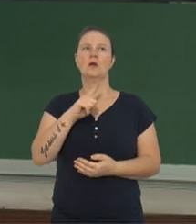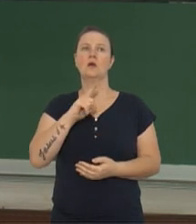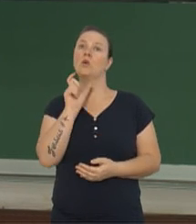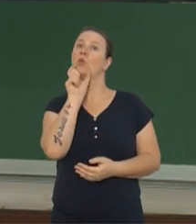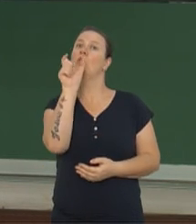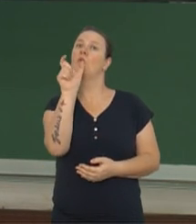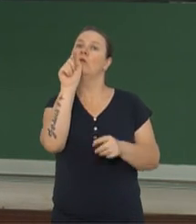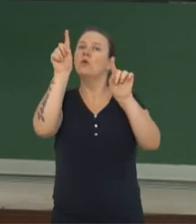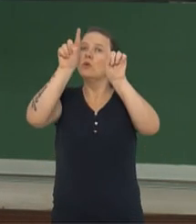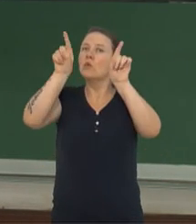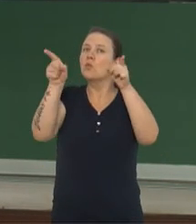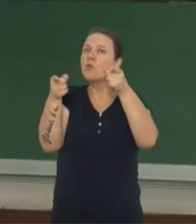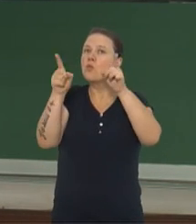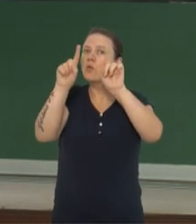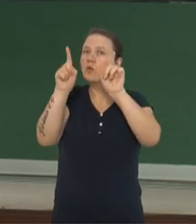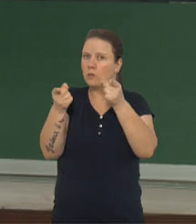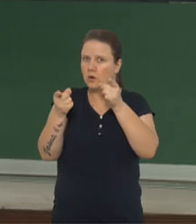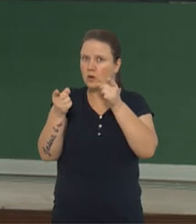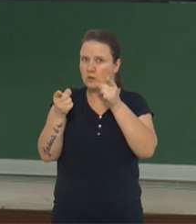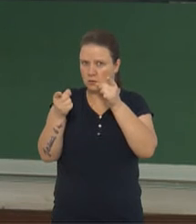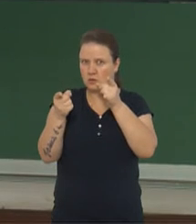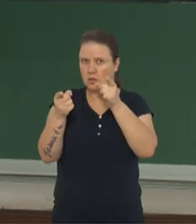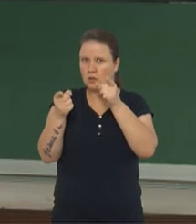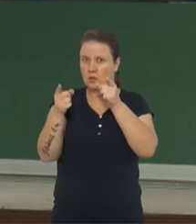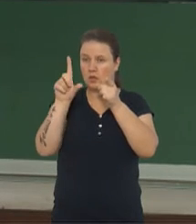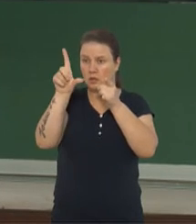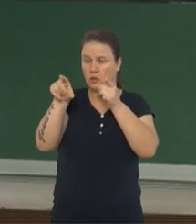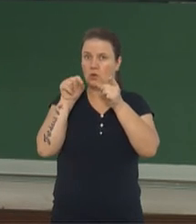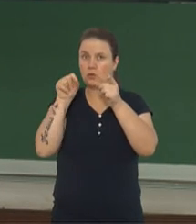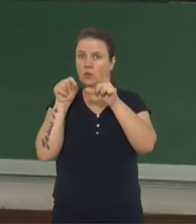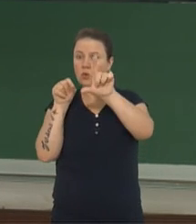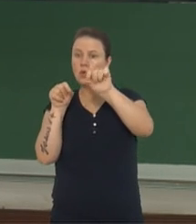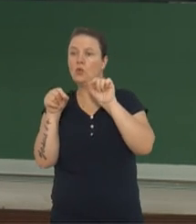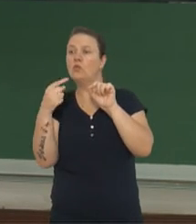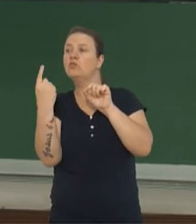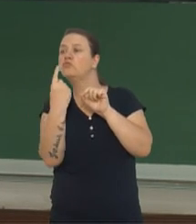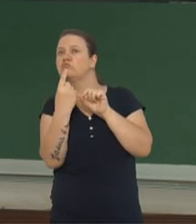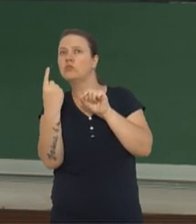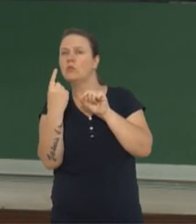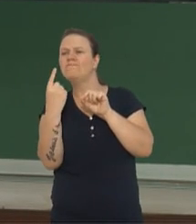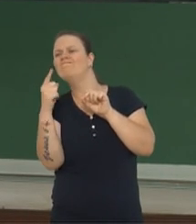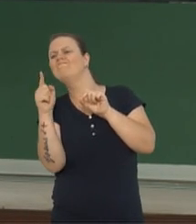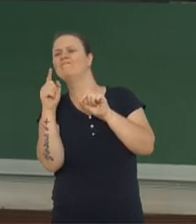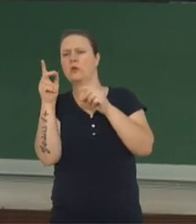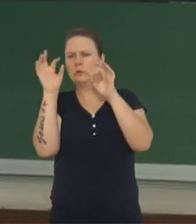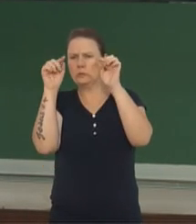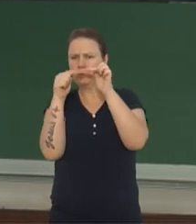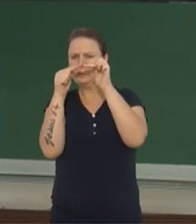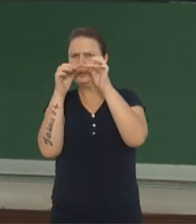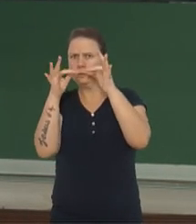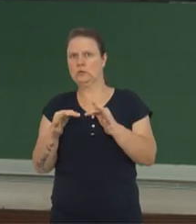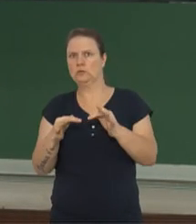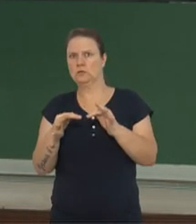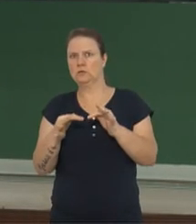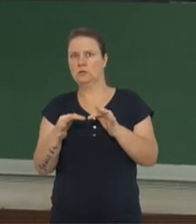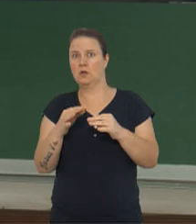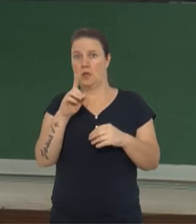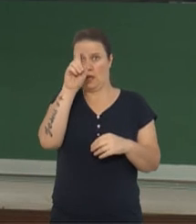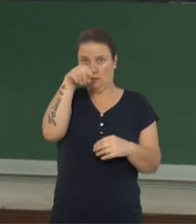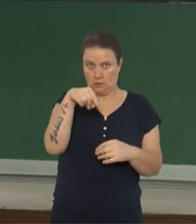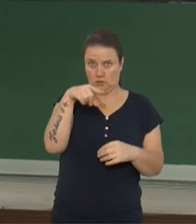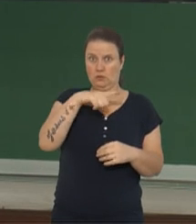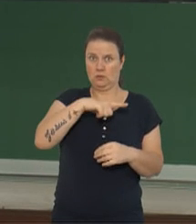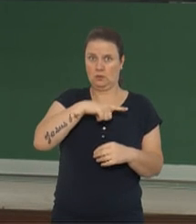están dentro de los paréntesis, ustedes van a tener que escoger entre una y otra. Son las palabras que trabajamos en la clase de hoy, acentuadas y